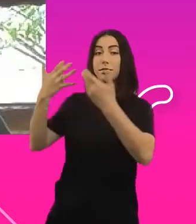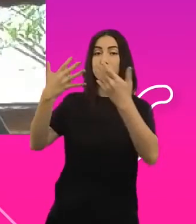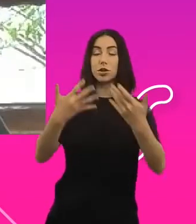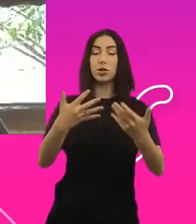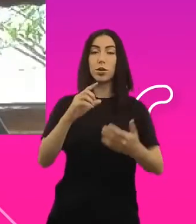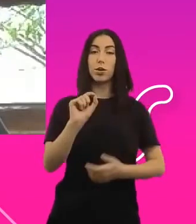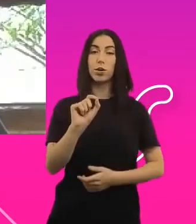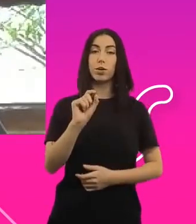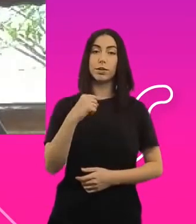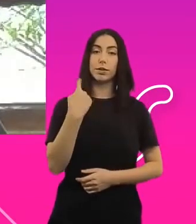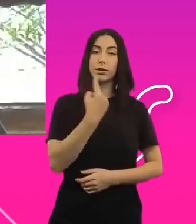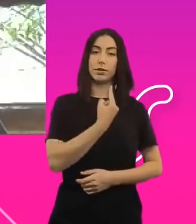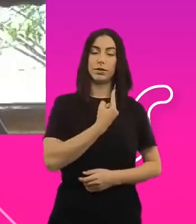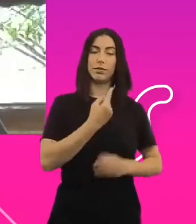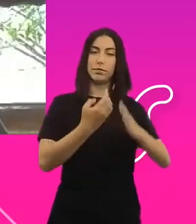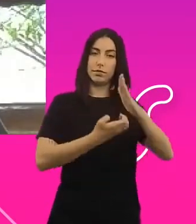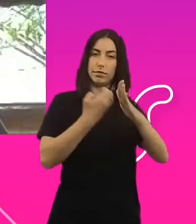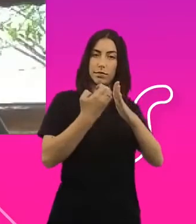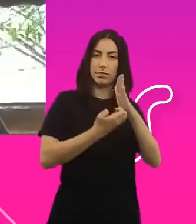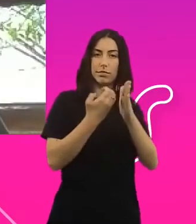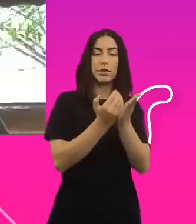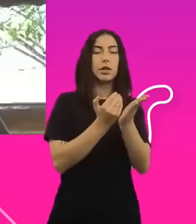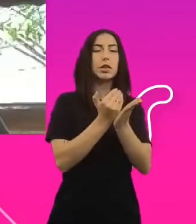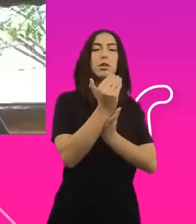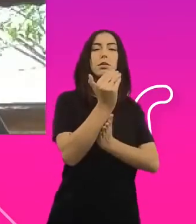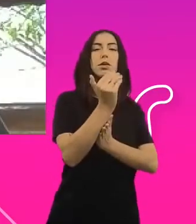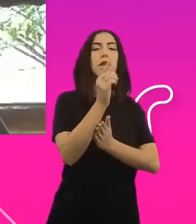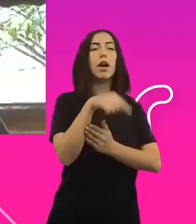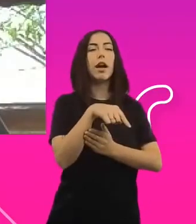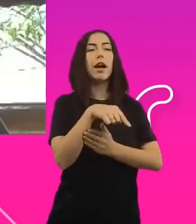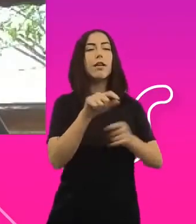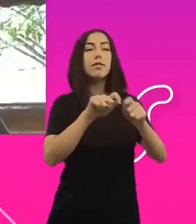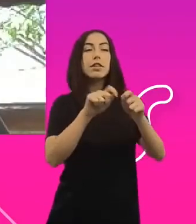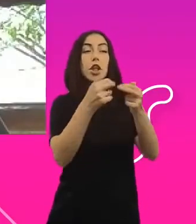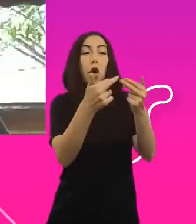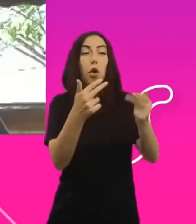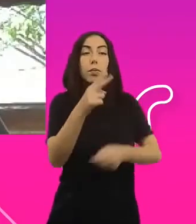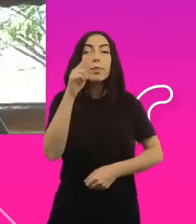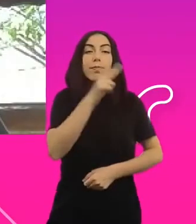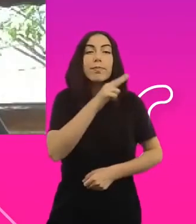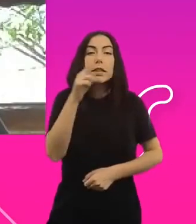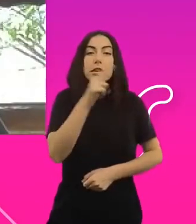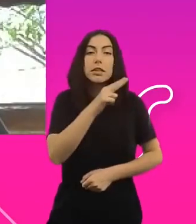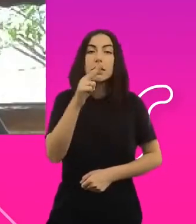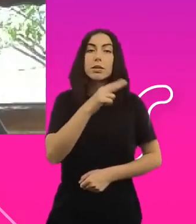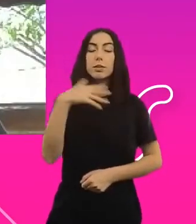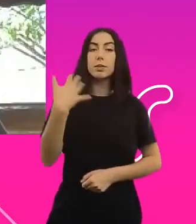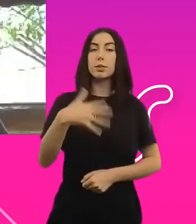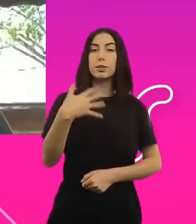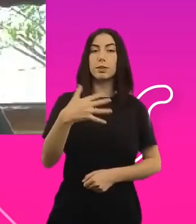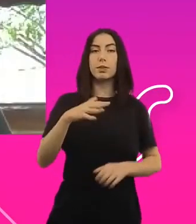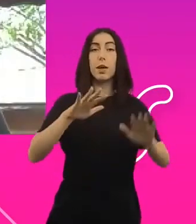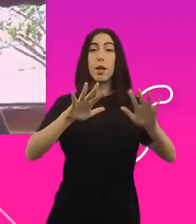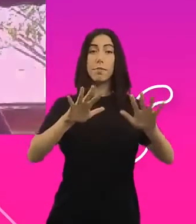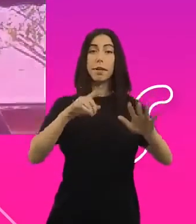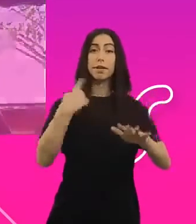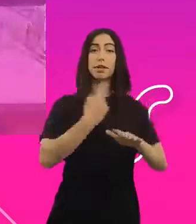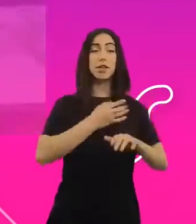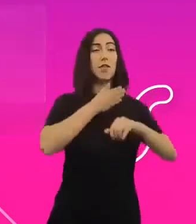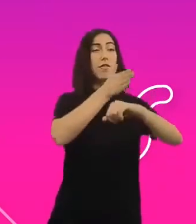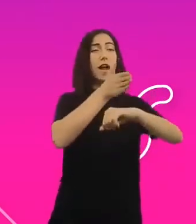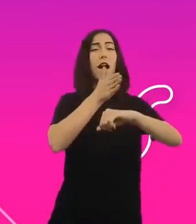a pandemia começou para muitas ações emergenciais. Só que nós atuamos em comunidades no Brasil